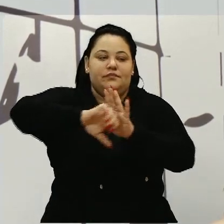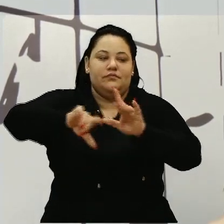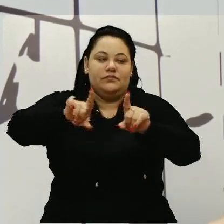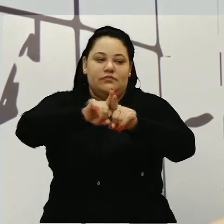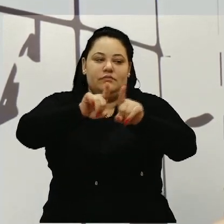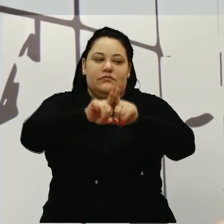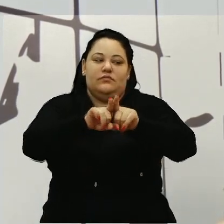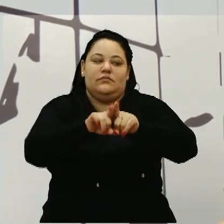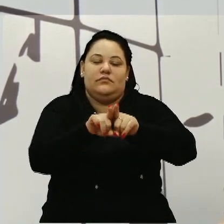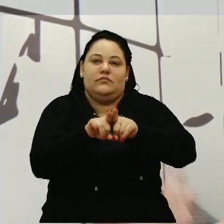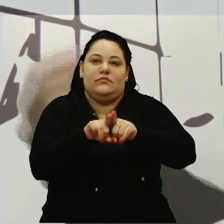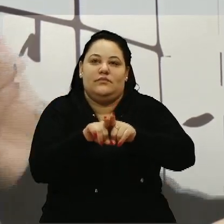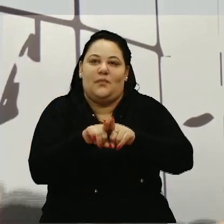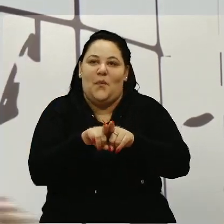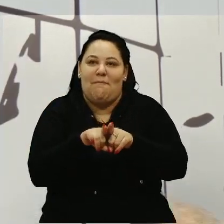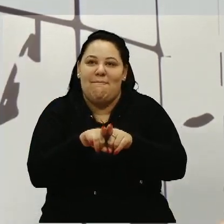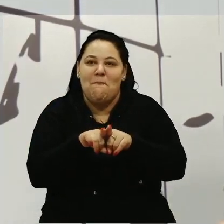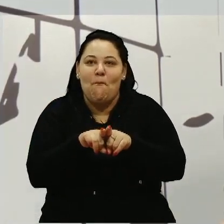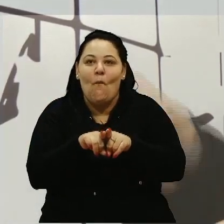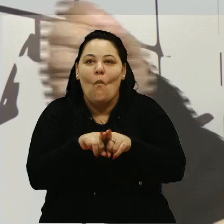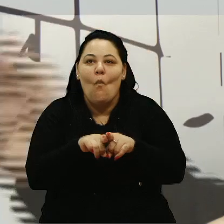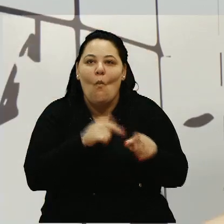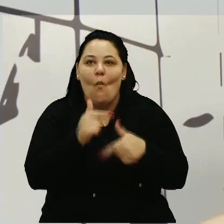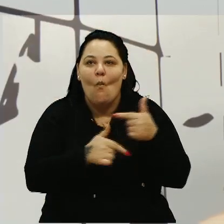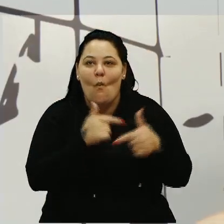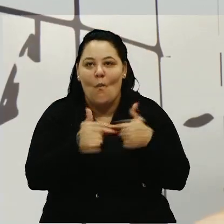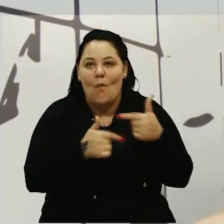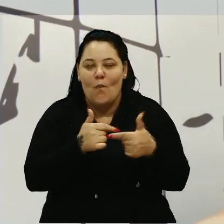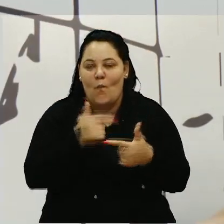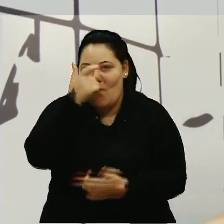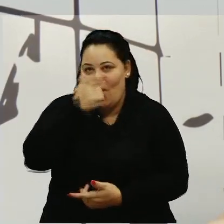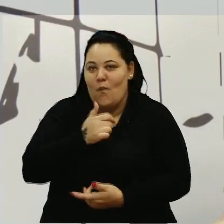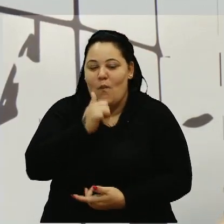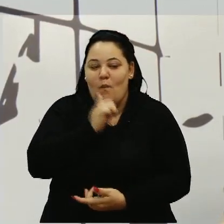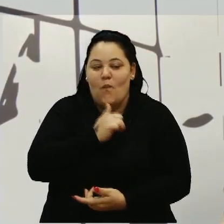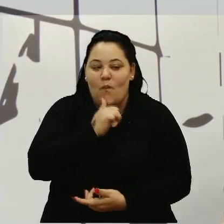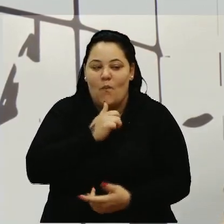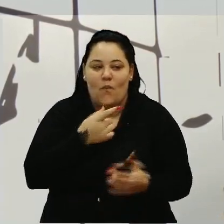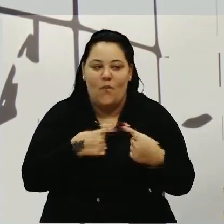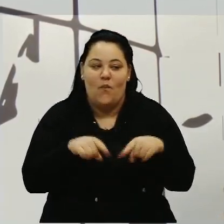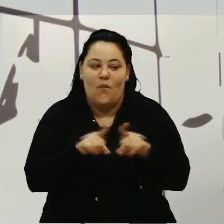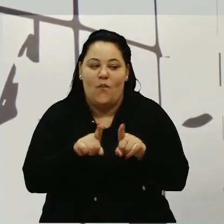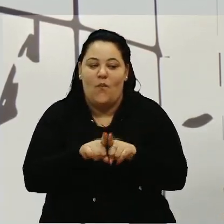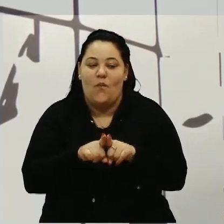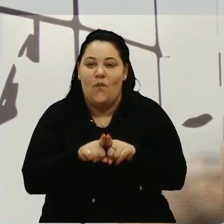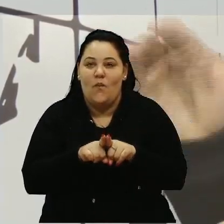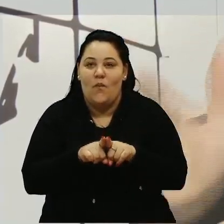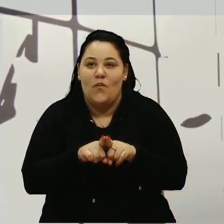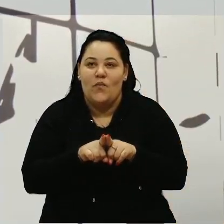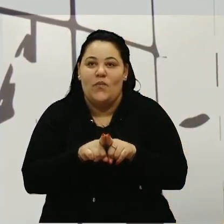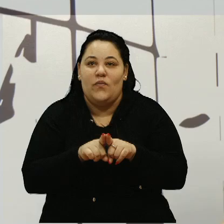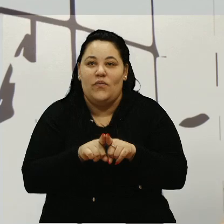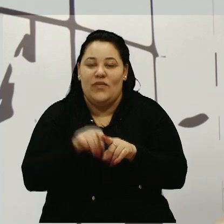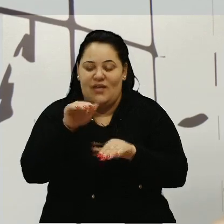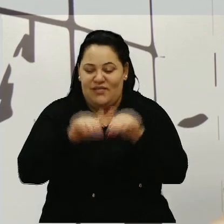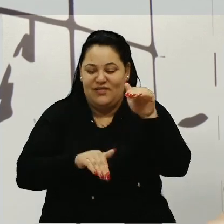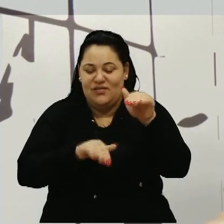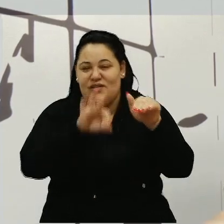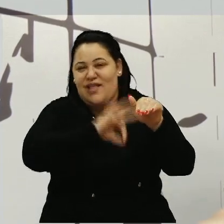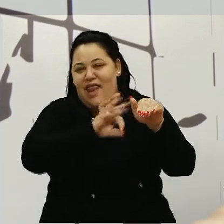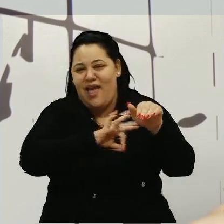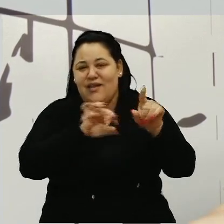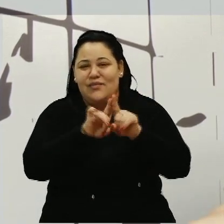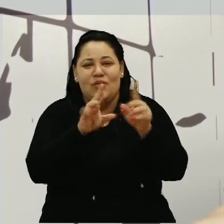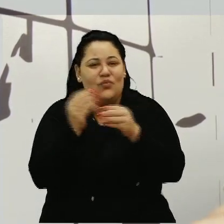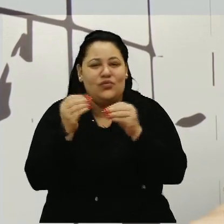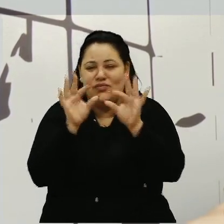Então, a mulher não pode ser discriminada no mercado de trabalho por ser mulher, por poder ser mãe, por exemplo. A gente vê muito desigualdade salarial. A questão